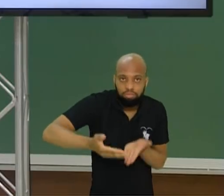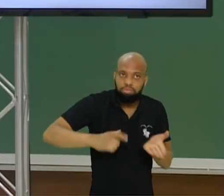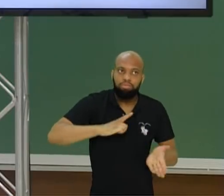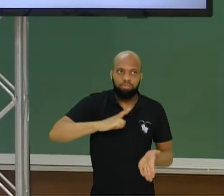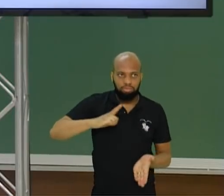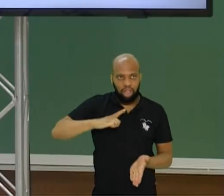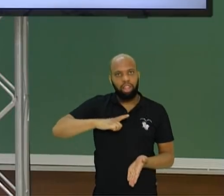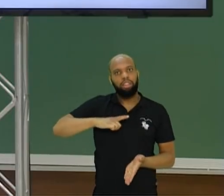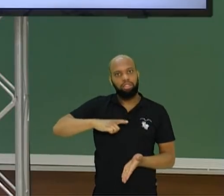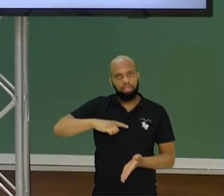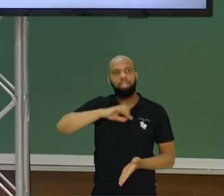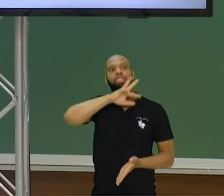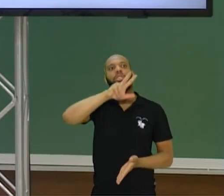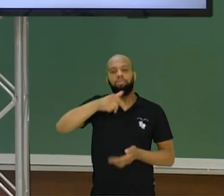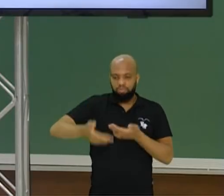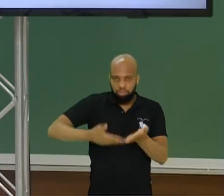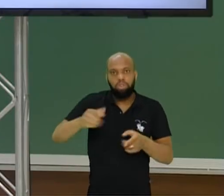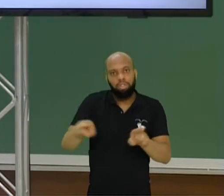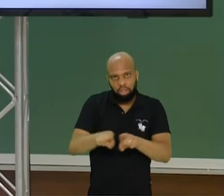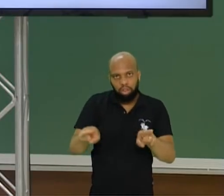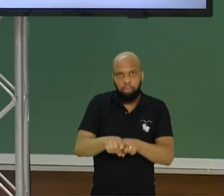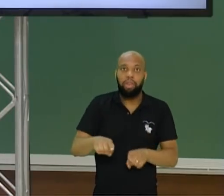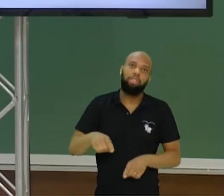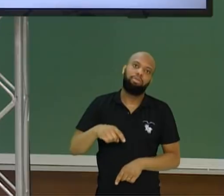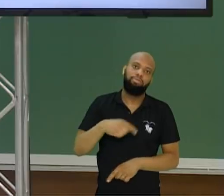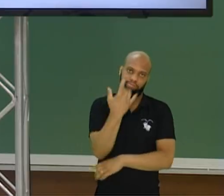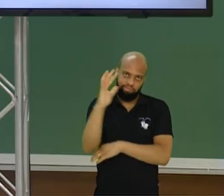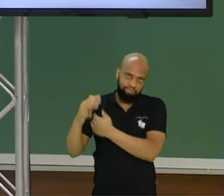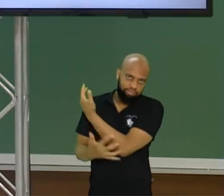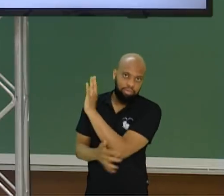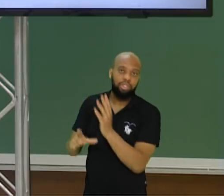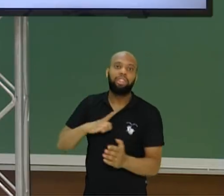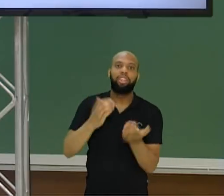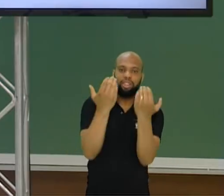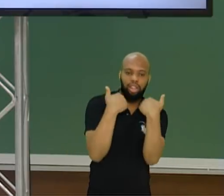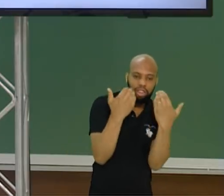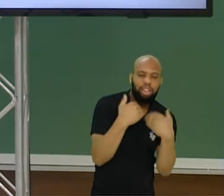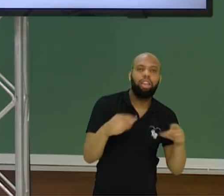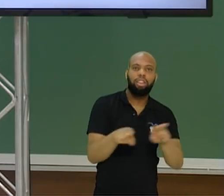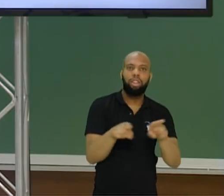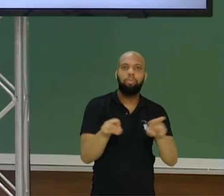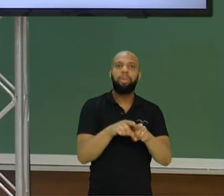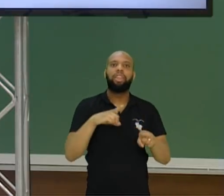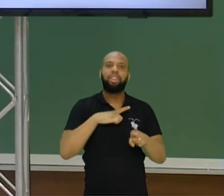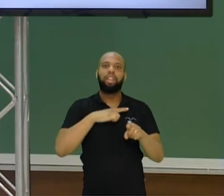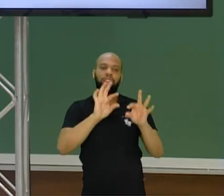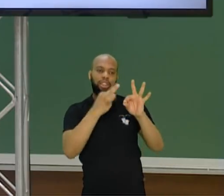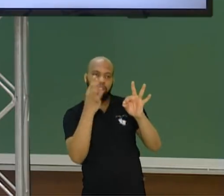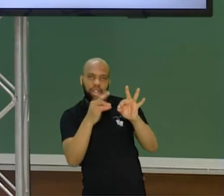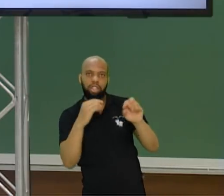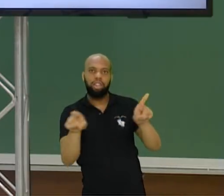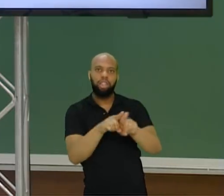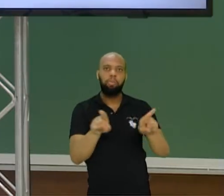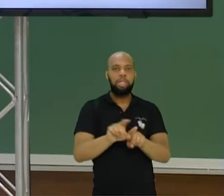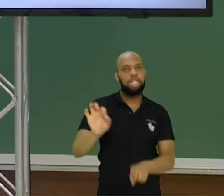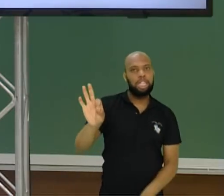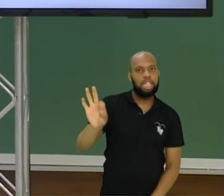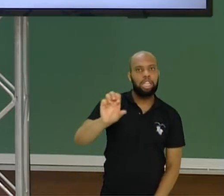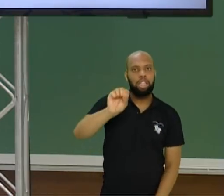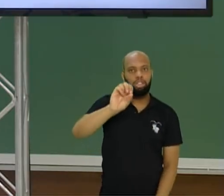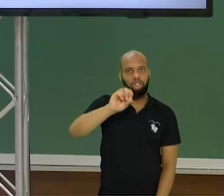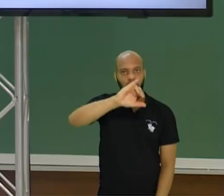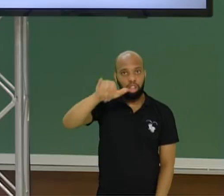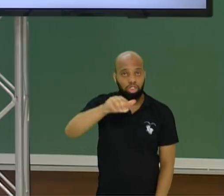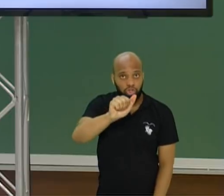criações. Nós temos cereais, milho, arroz, uva, tabaco, soja, né? Na criação nós temos criação